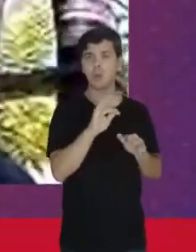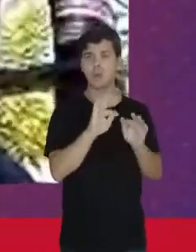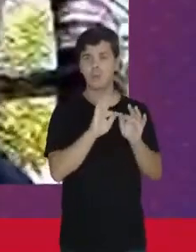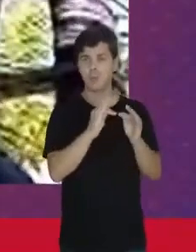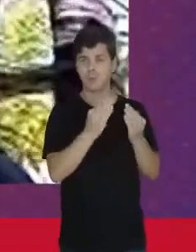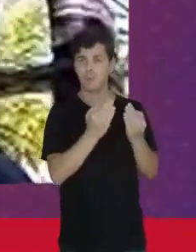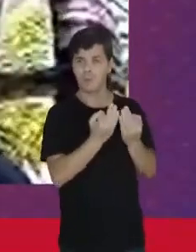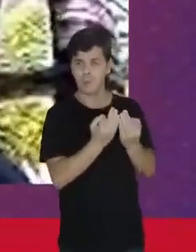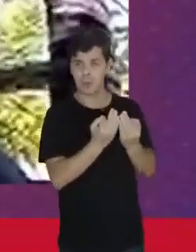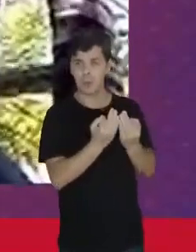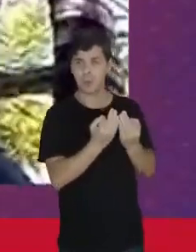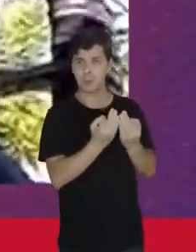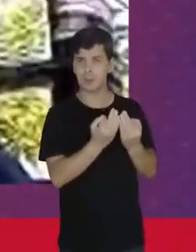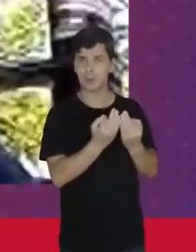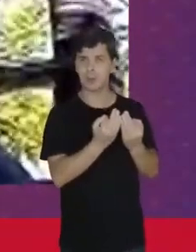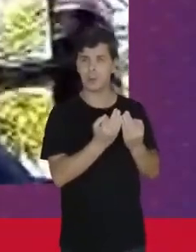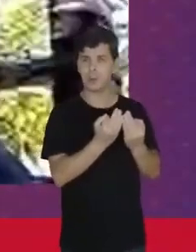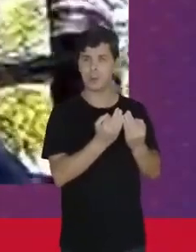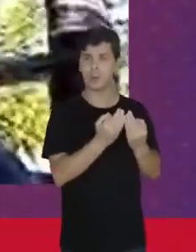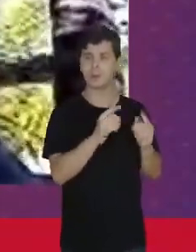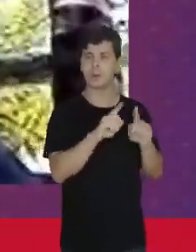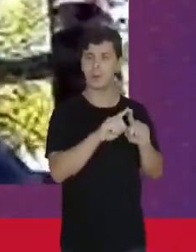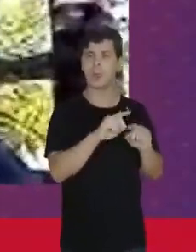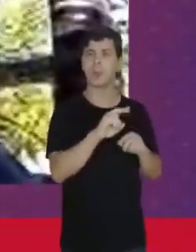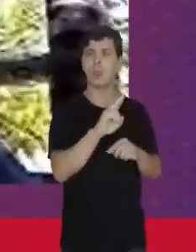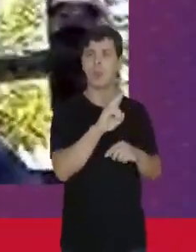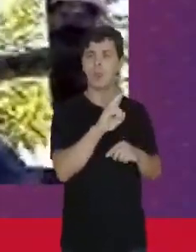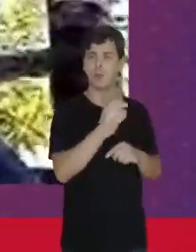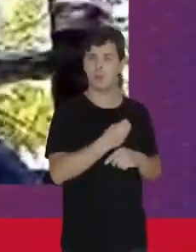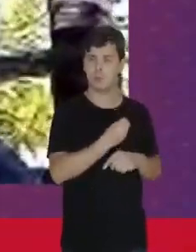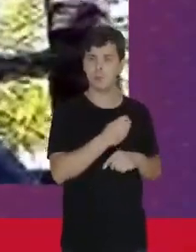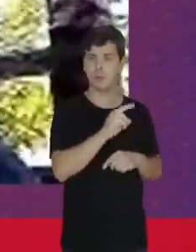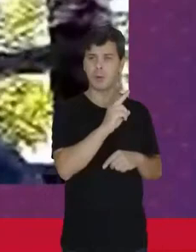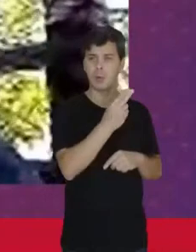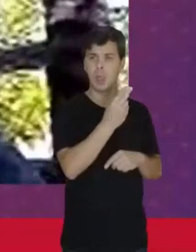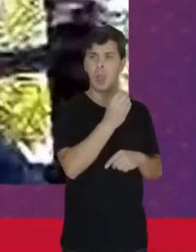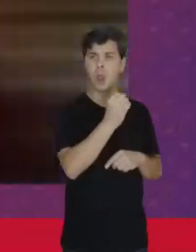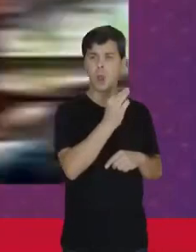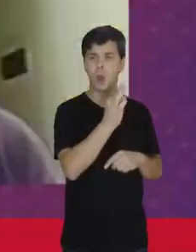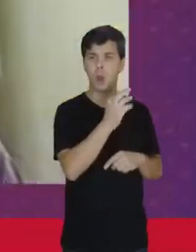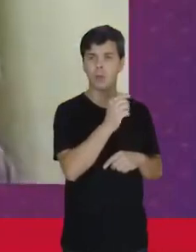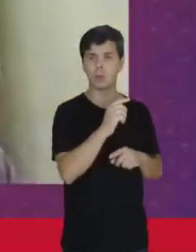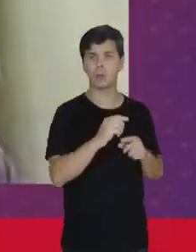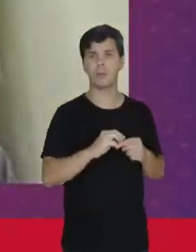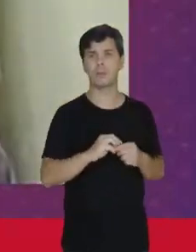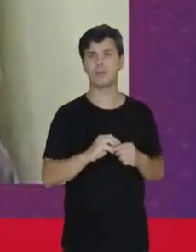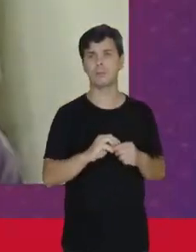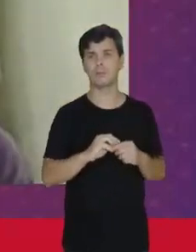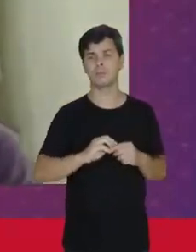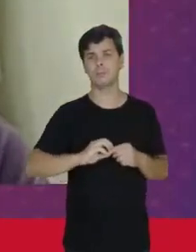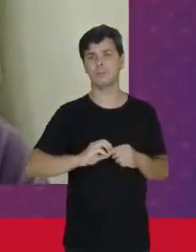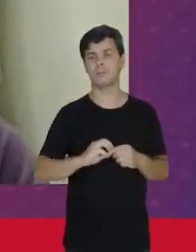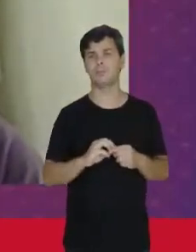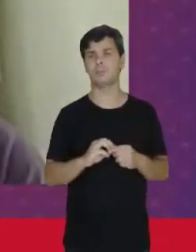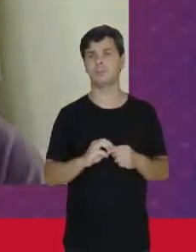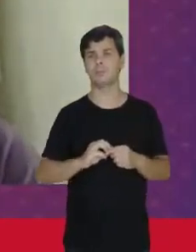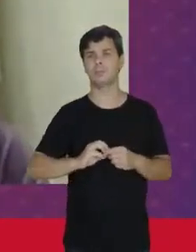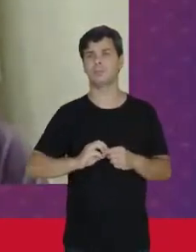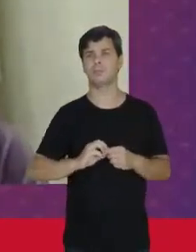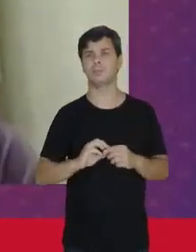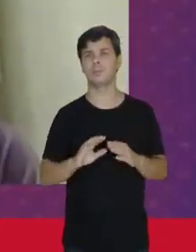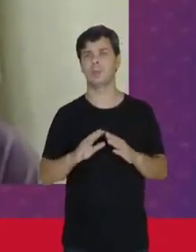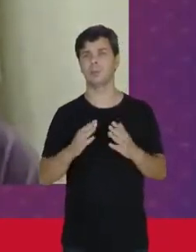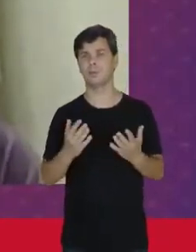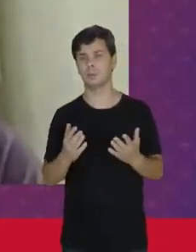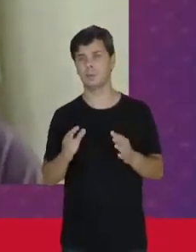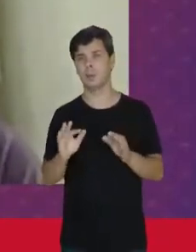vive daqui da horta, então eu não queria que me prejudicasse mais. E aí, já para a